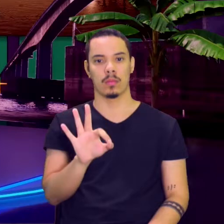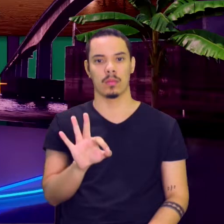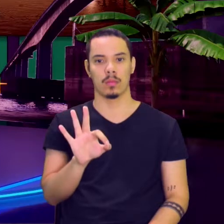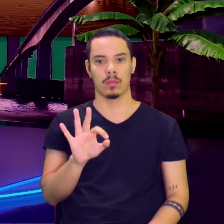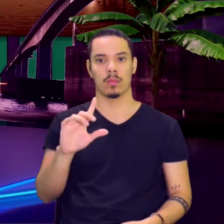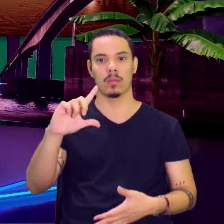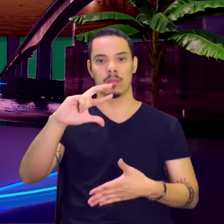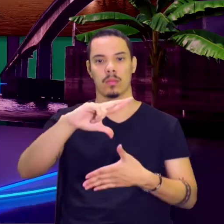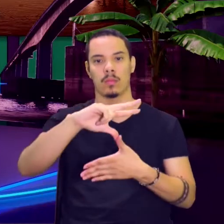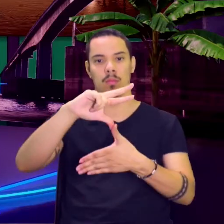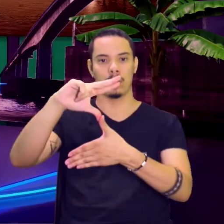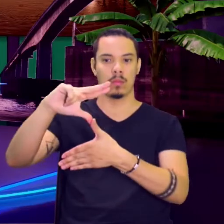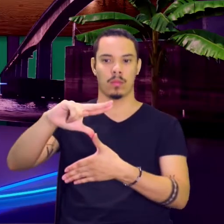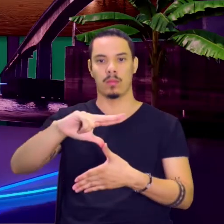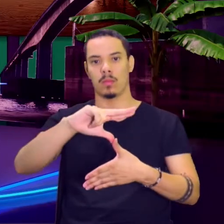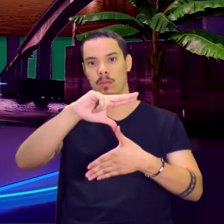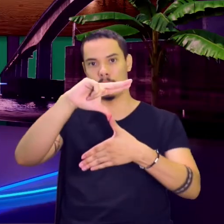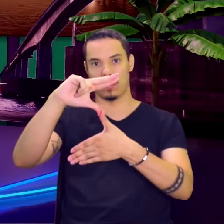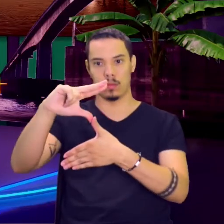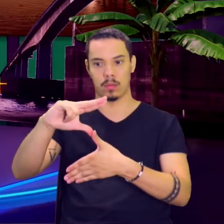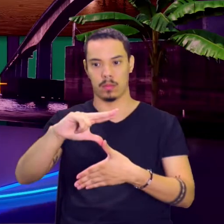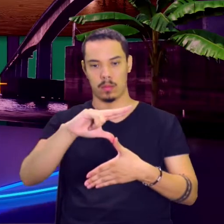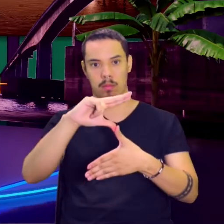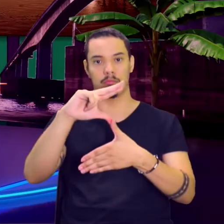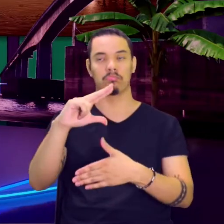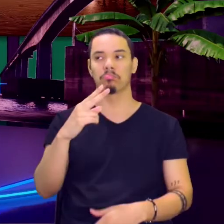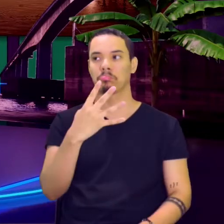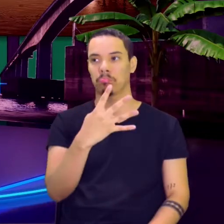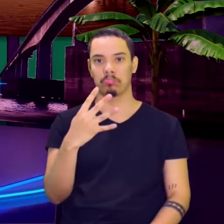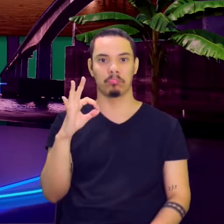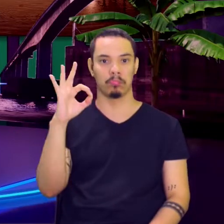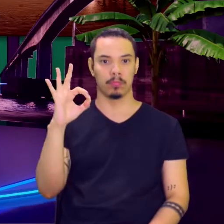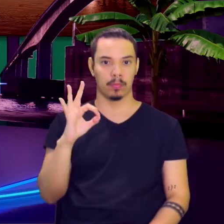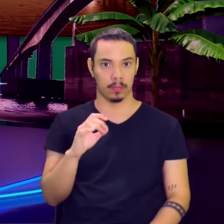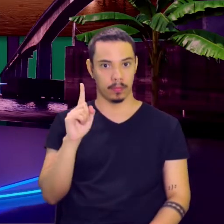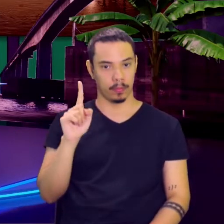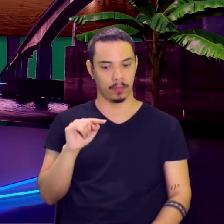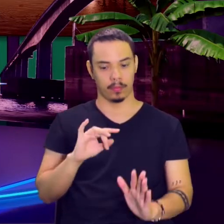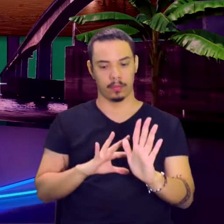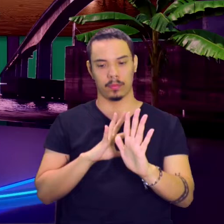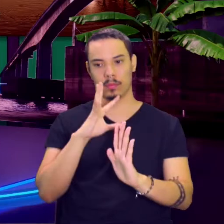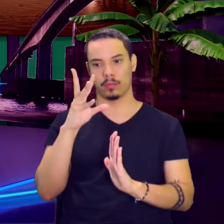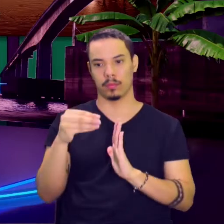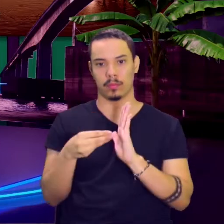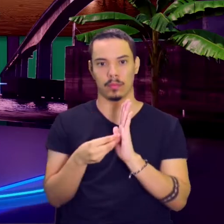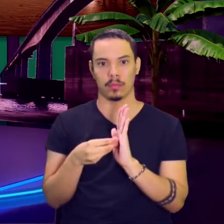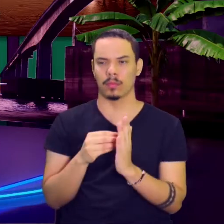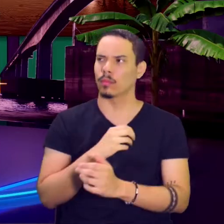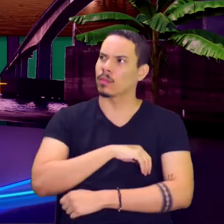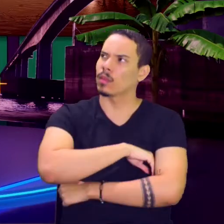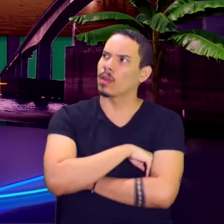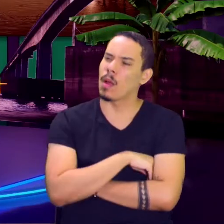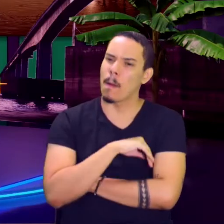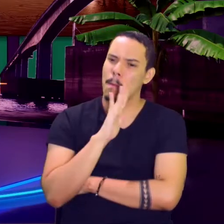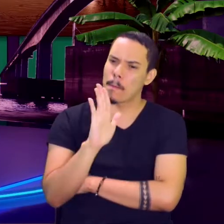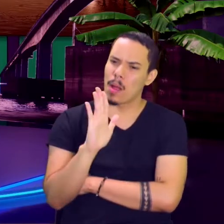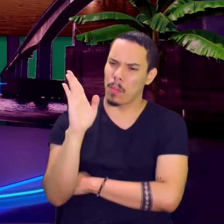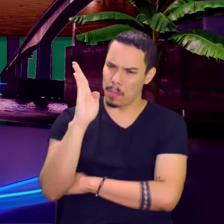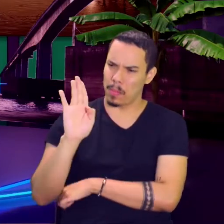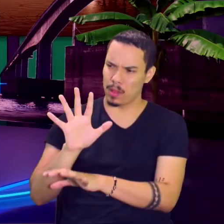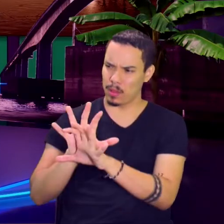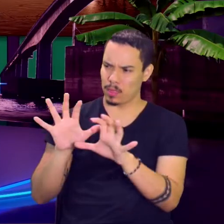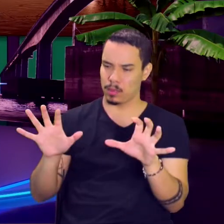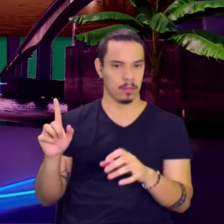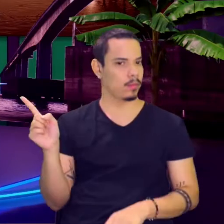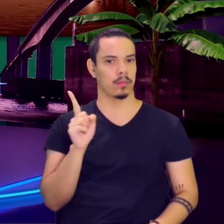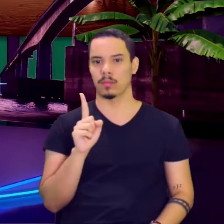É muita coisa, né? 44% da Muito América bem. Latina é a Amazônia. Aí, professor, então o Brasil é tão grande assim? Não. A Amazônia